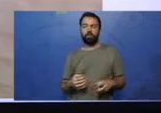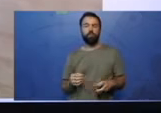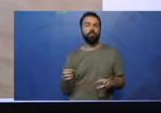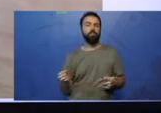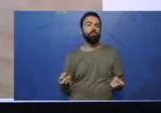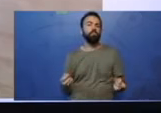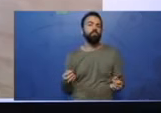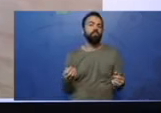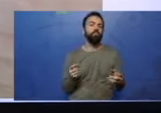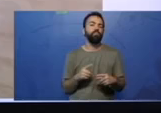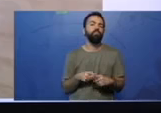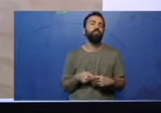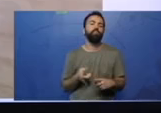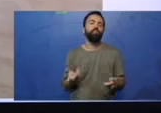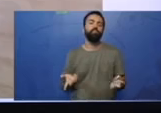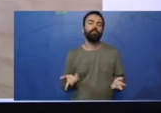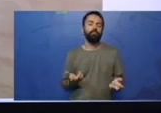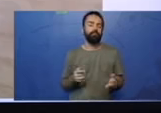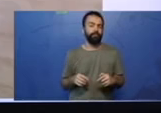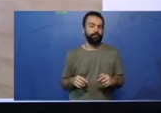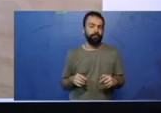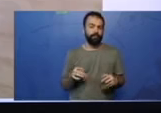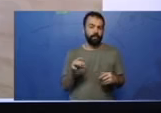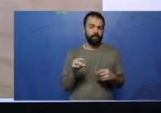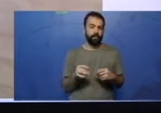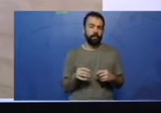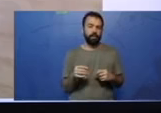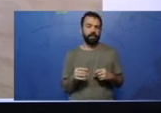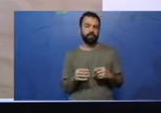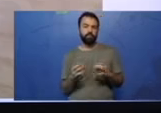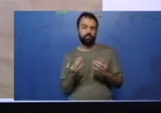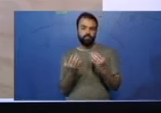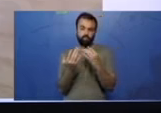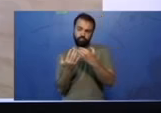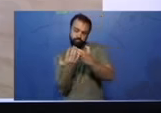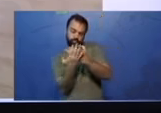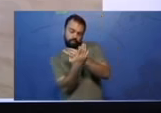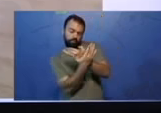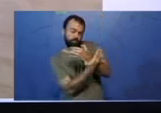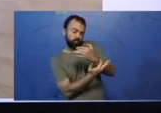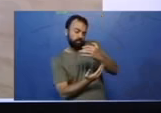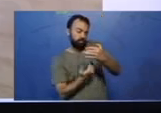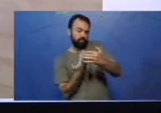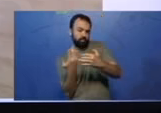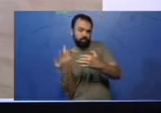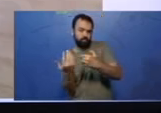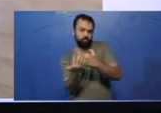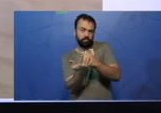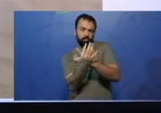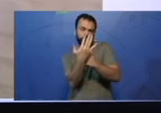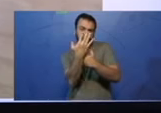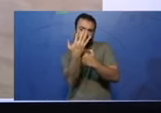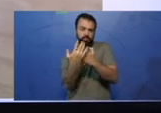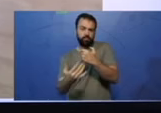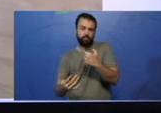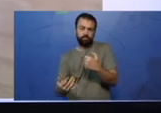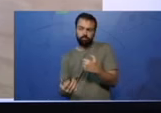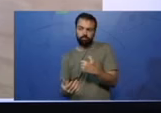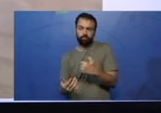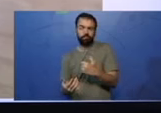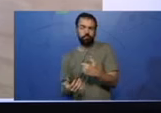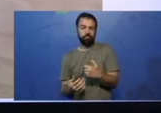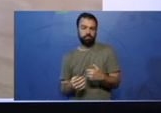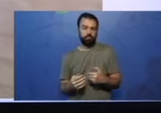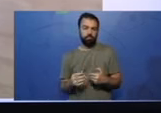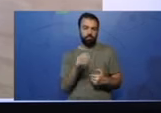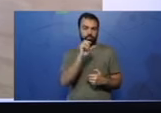essa água? Essa água, ela vem do vapor de água que está ao redor dessa garrafinha, que está no ar